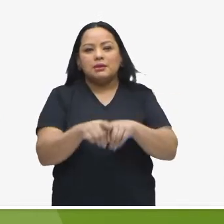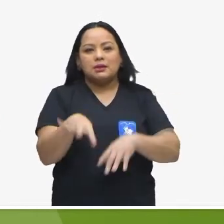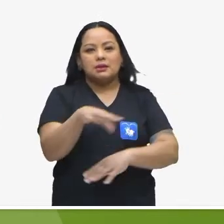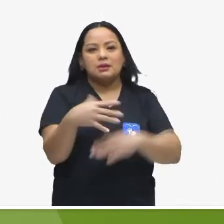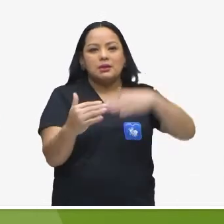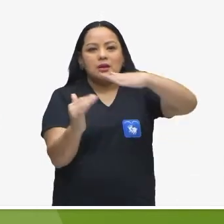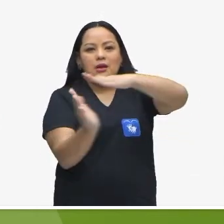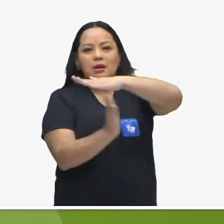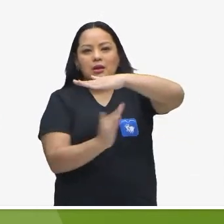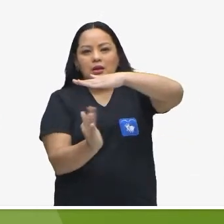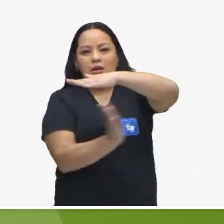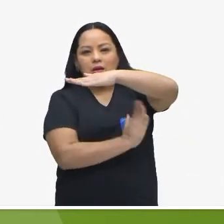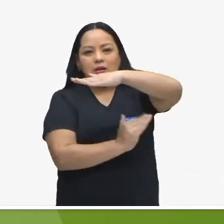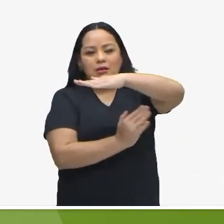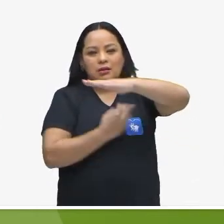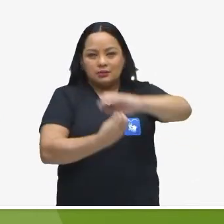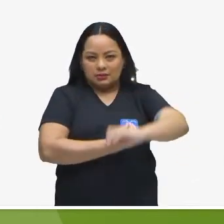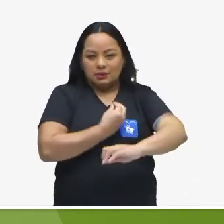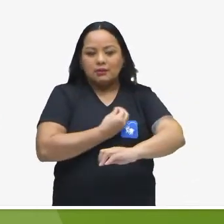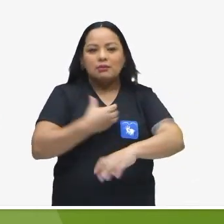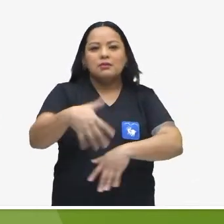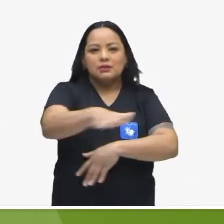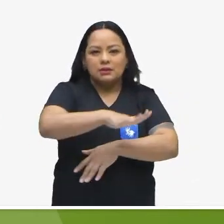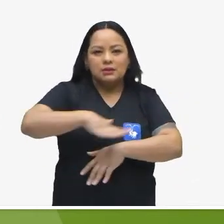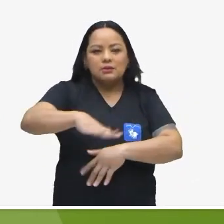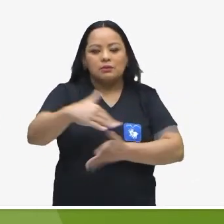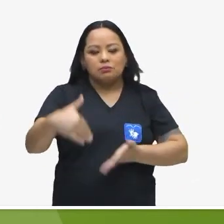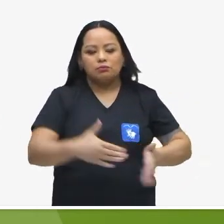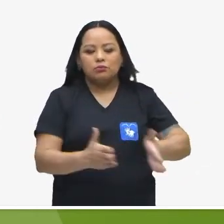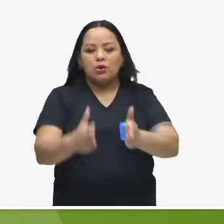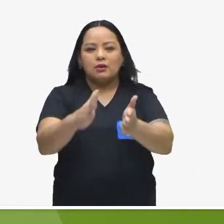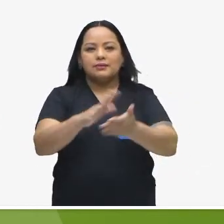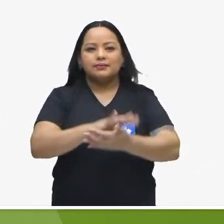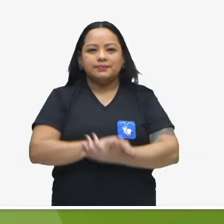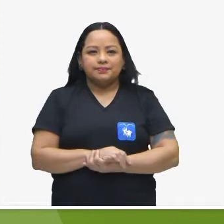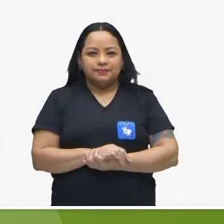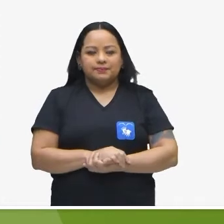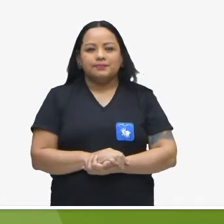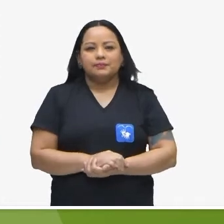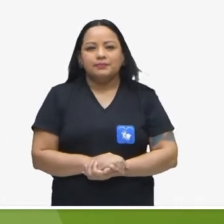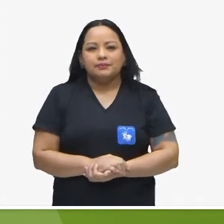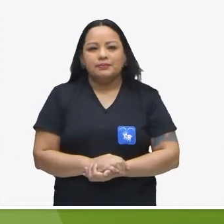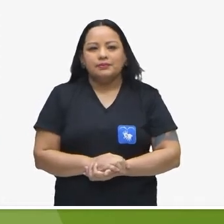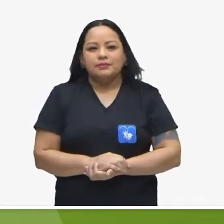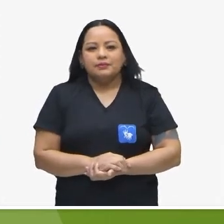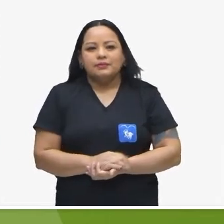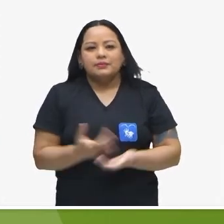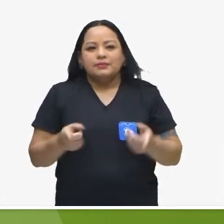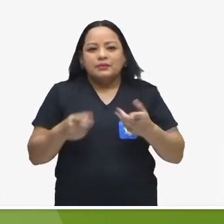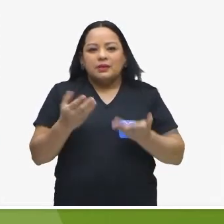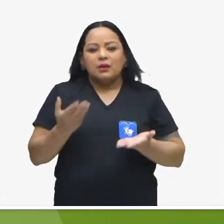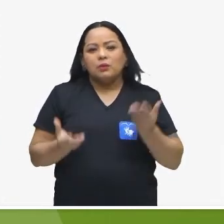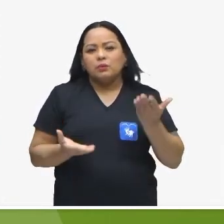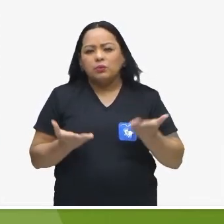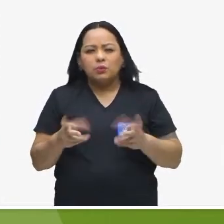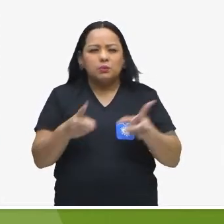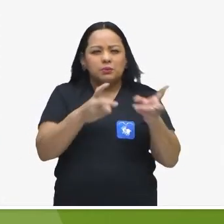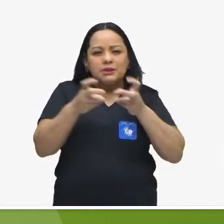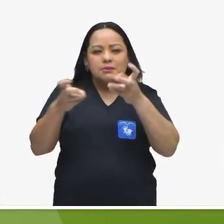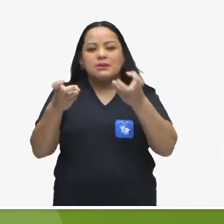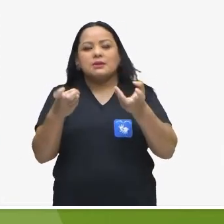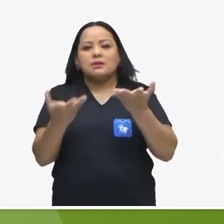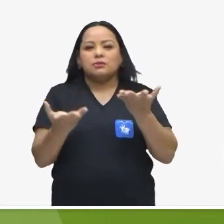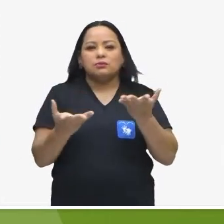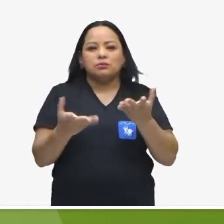né? Que vivem ali nesses ambientes aquáticos. E aí o balanço hídrico de um ecossistema